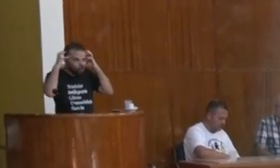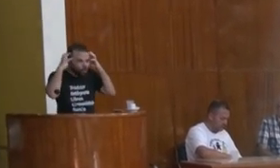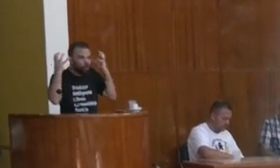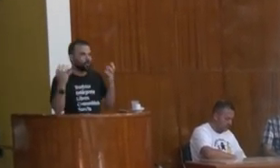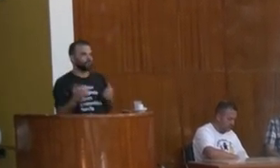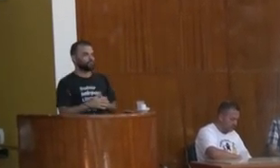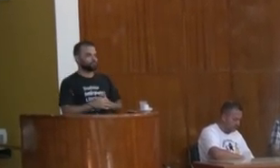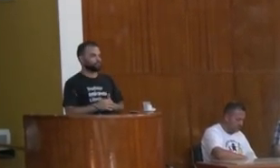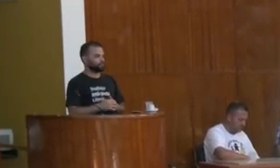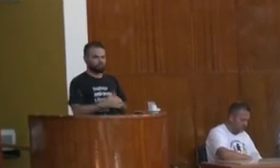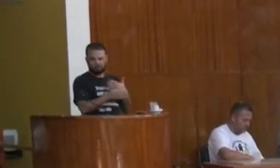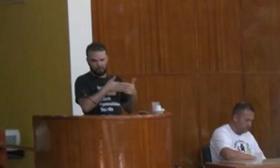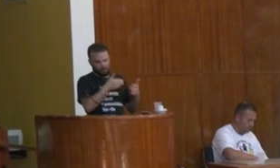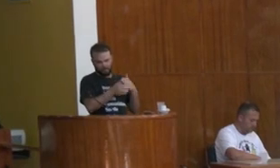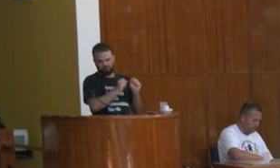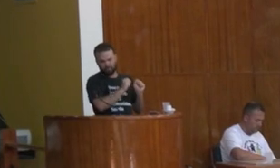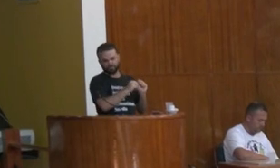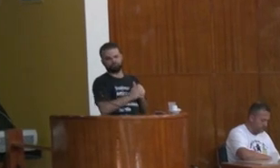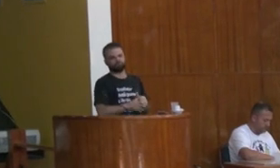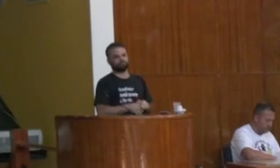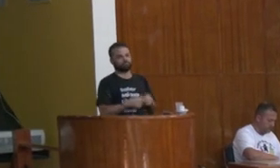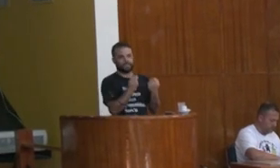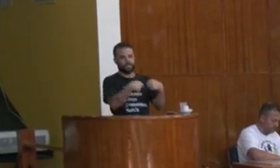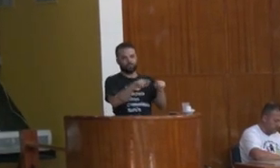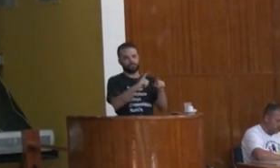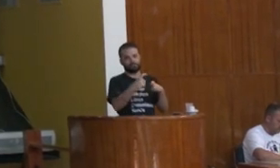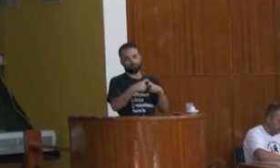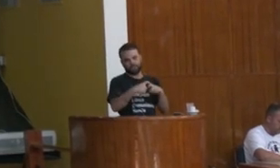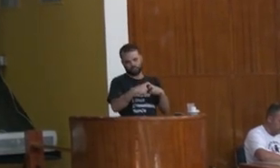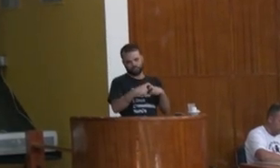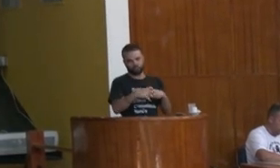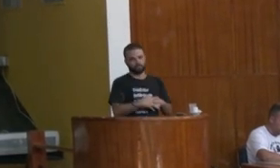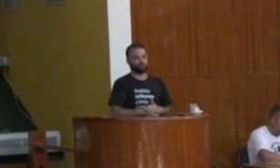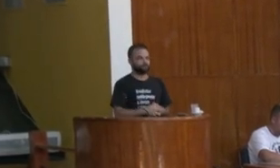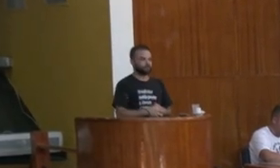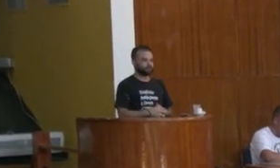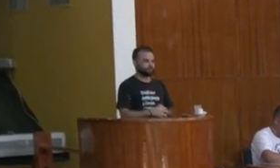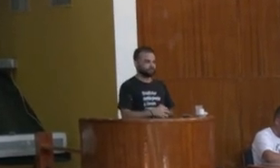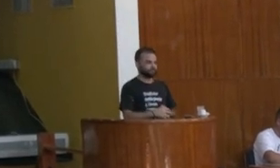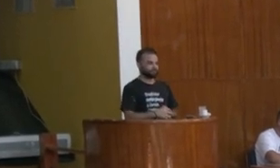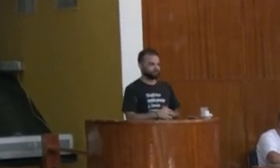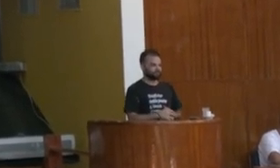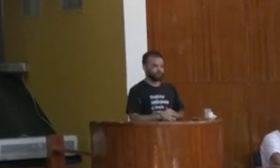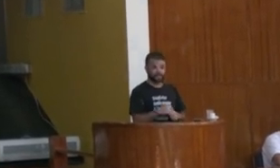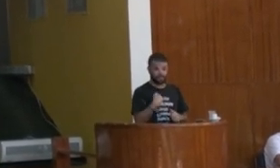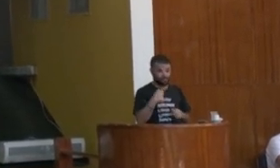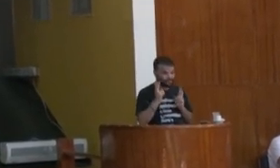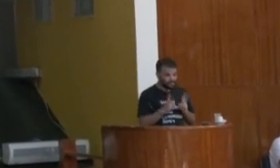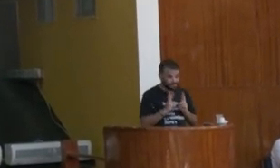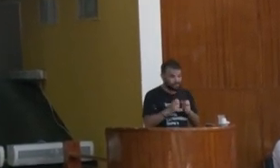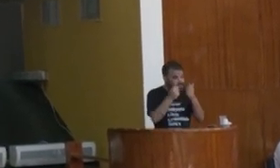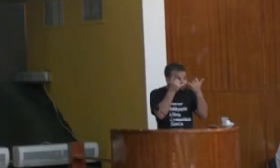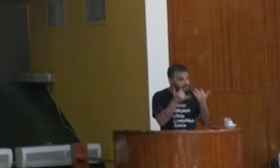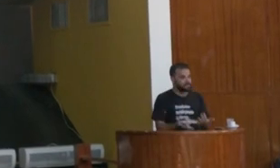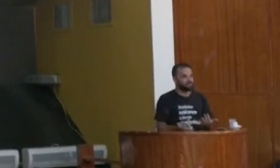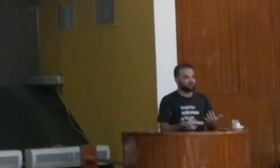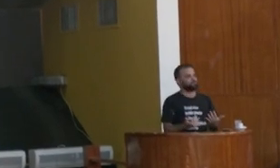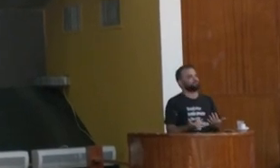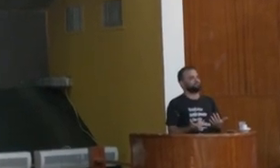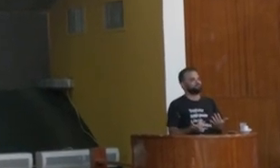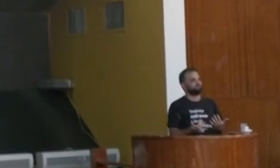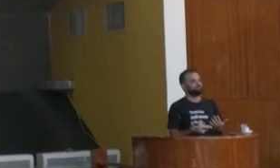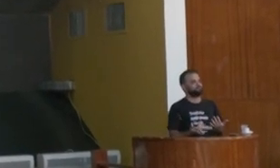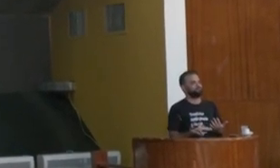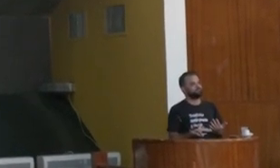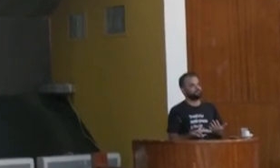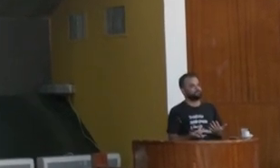fonoaudióloga, um fonoaudiólogo. Então, assim, não é laudo médico. Isso é uma questão que eu sempre tento reforçar para quebrar